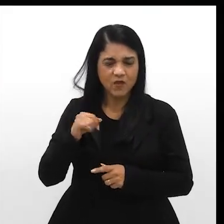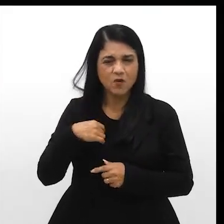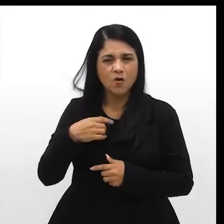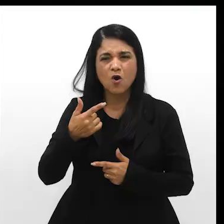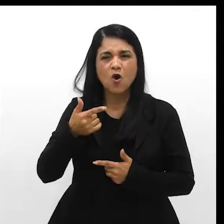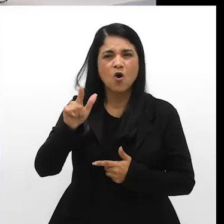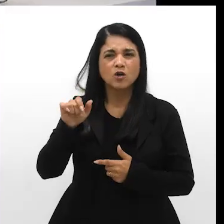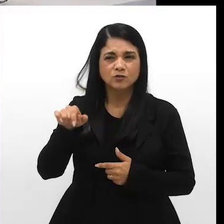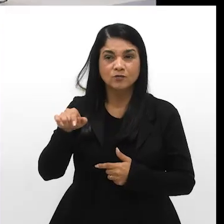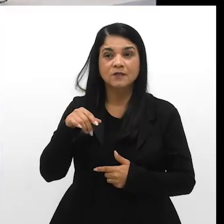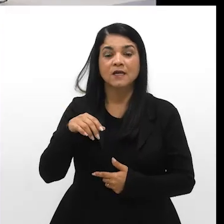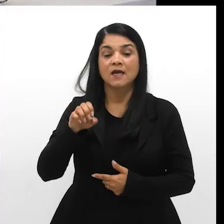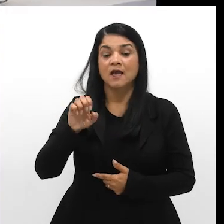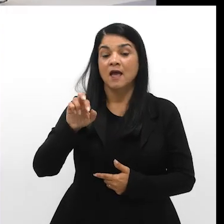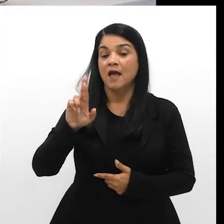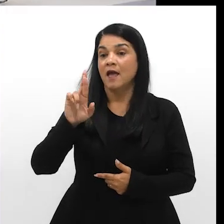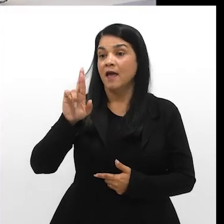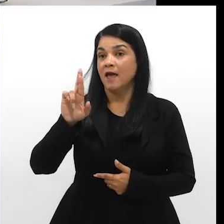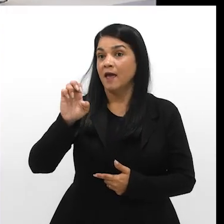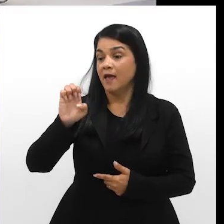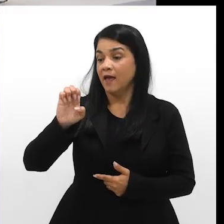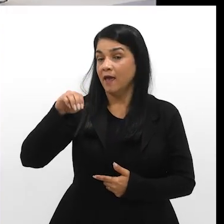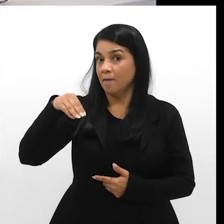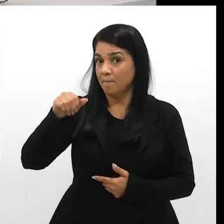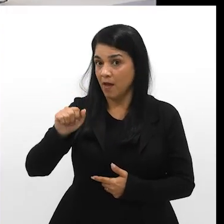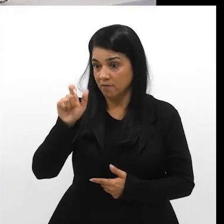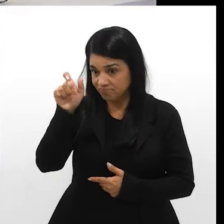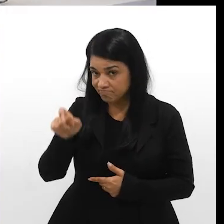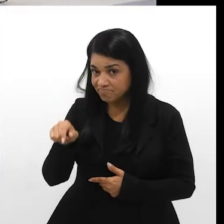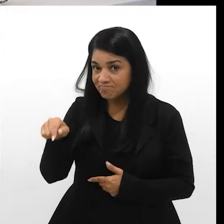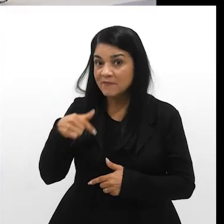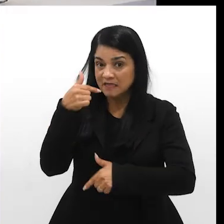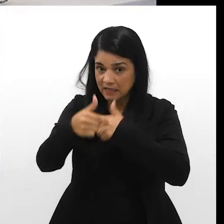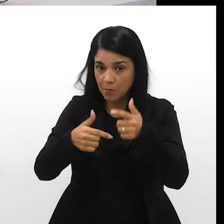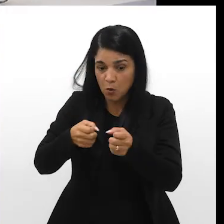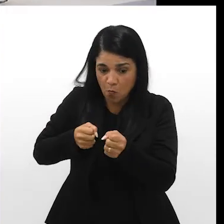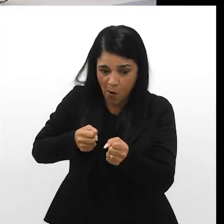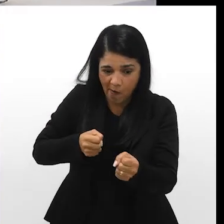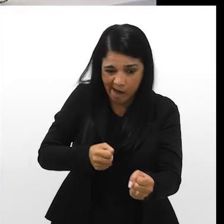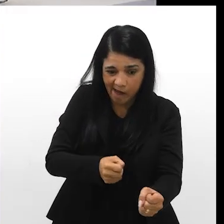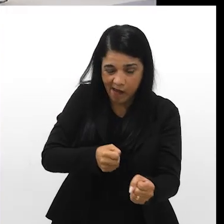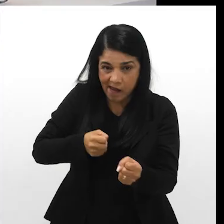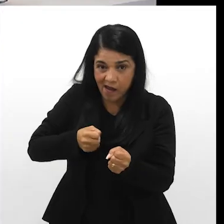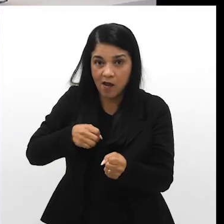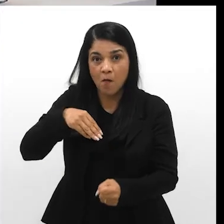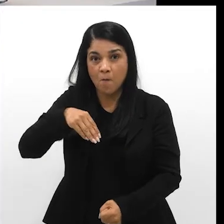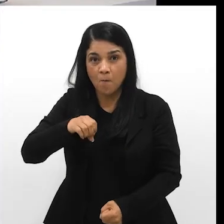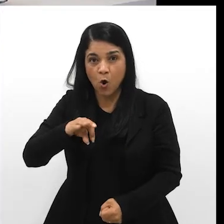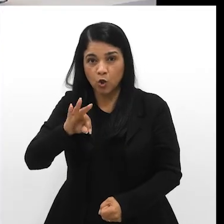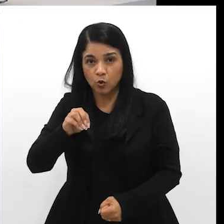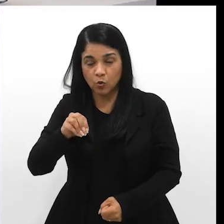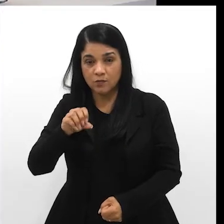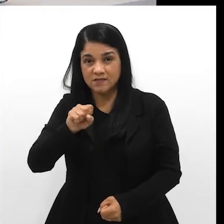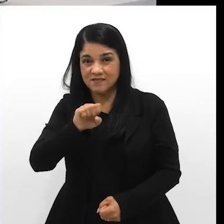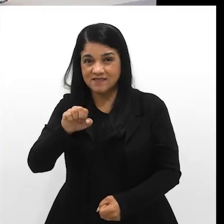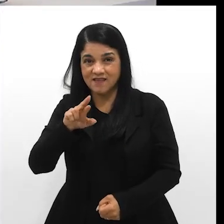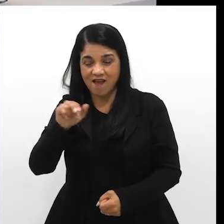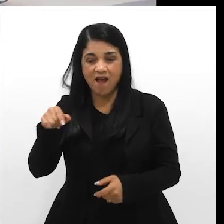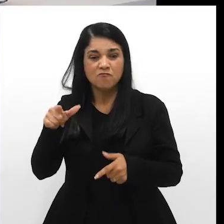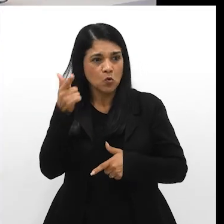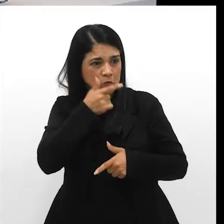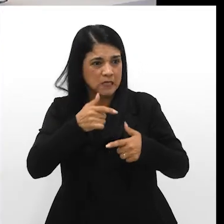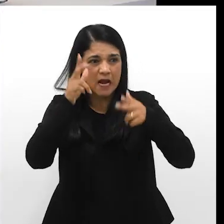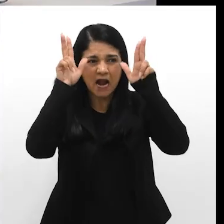foi. Tem um outro. Rema. Ah, o Rema. O Rema trabalhou com motosserra também. Eu fiquei assim, uau. O Rema era o mestre